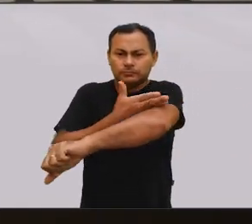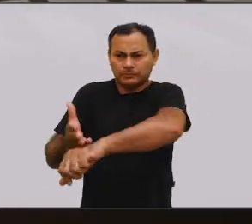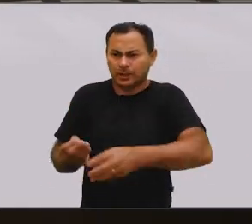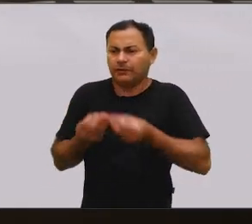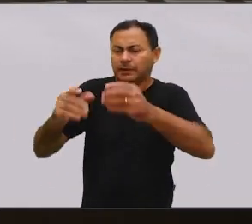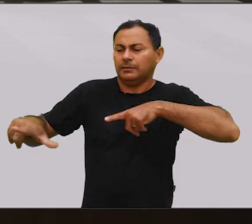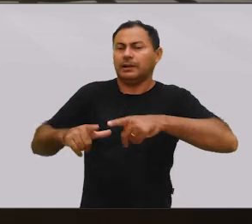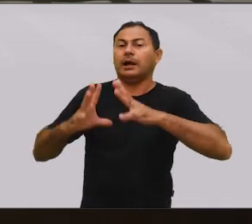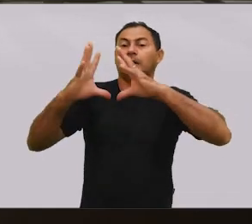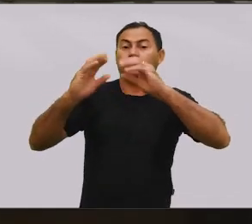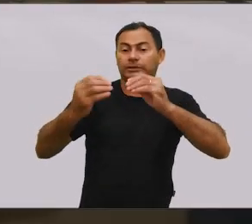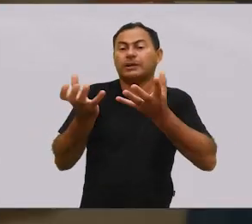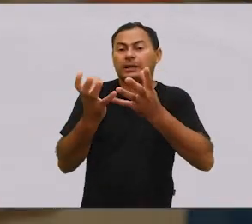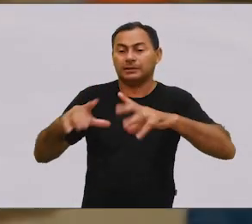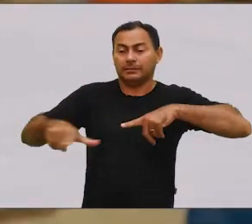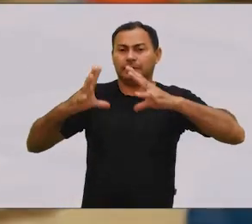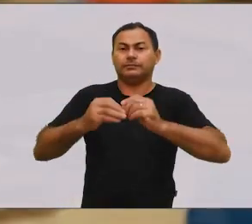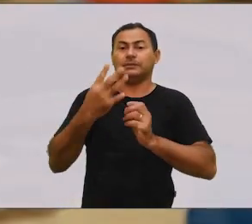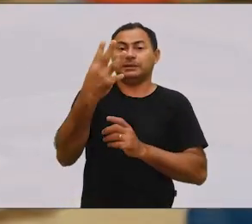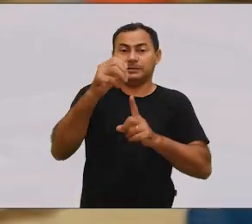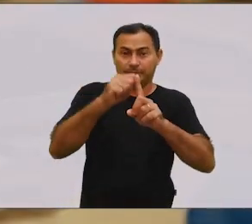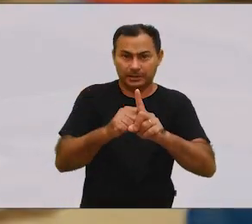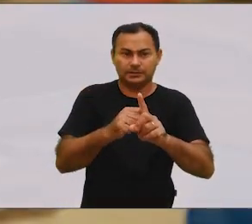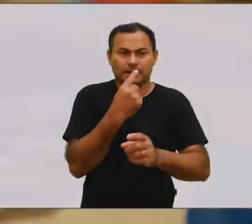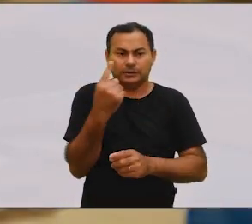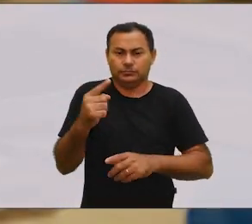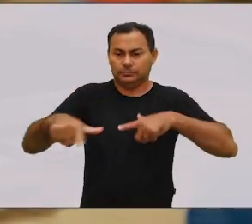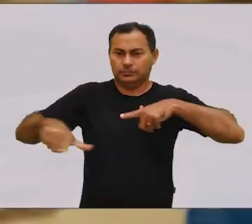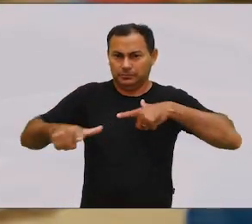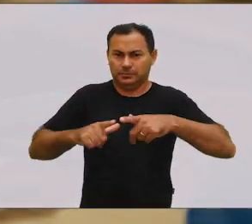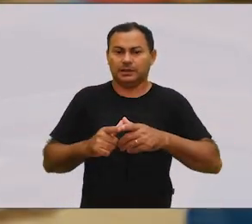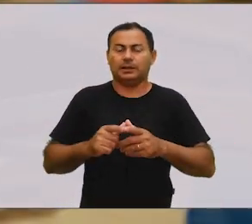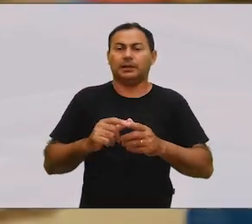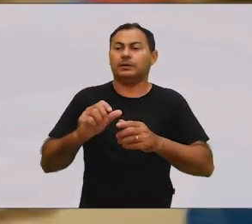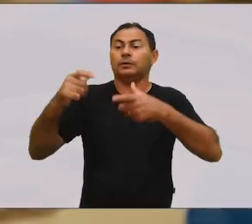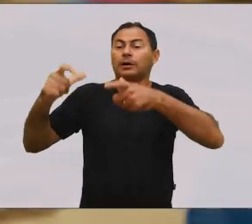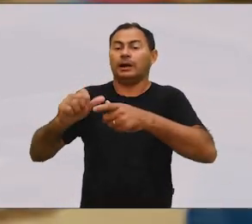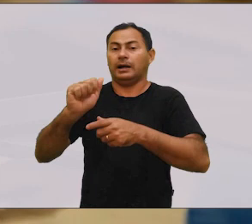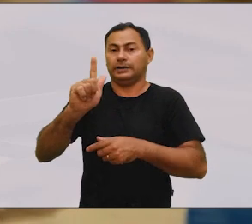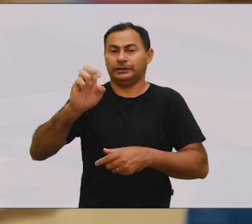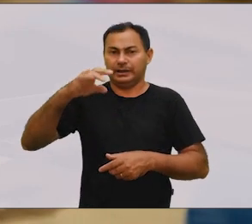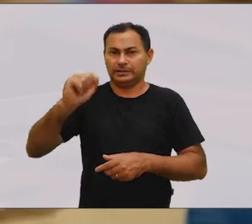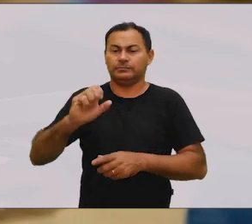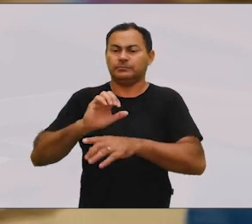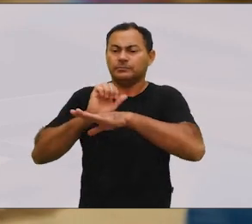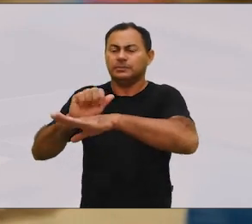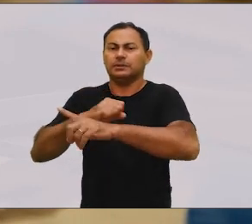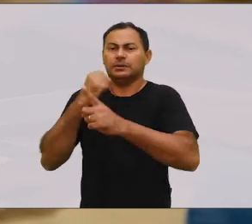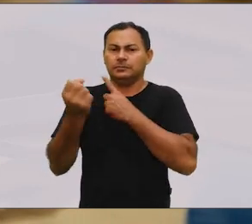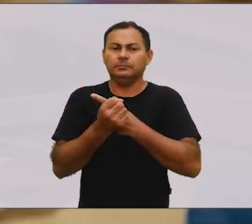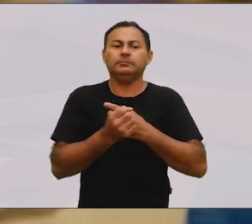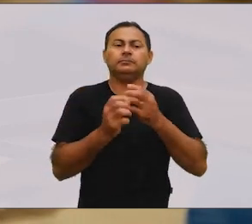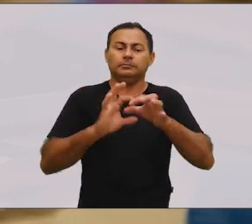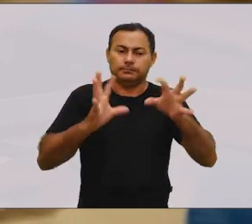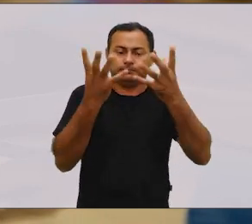me oferecer para trabalhar à noite. A cada 3 meses, cada um dos trabalhadores daquela agência de assistência social ficava à